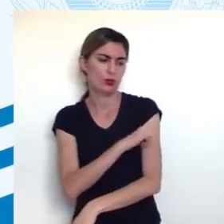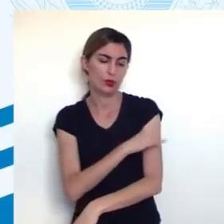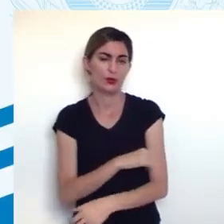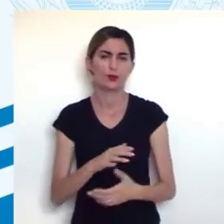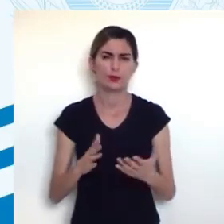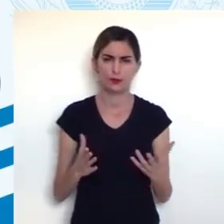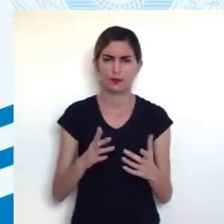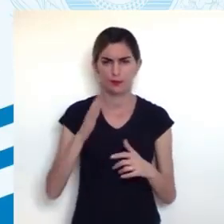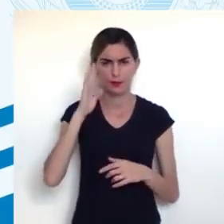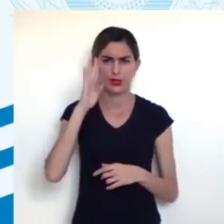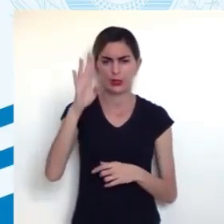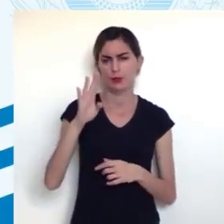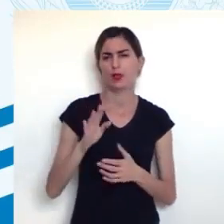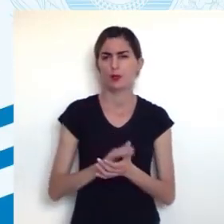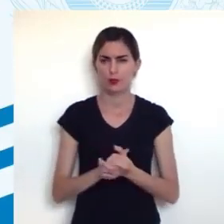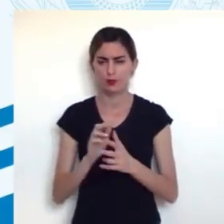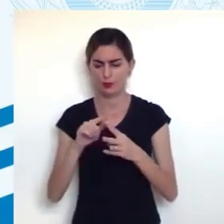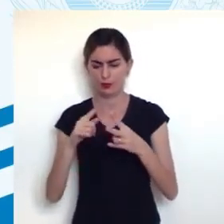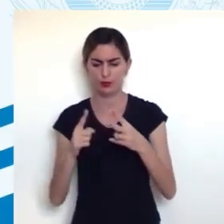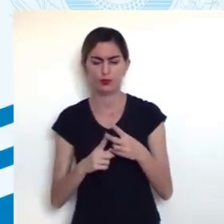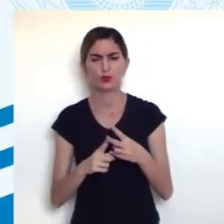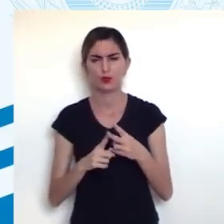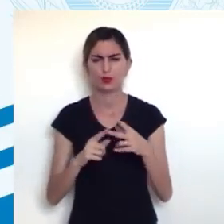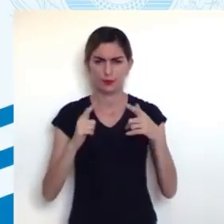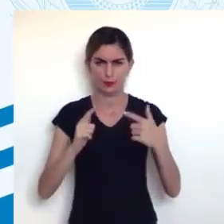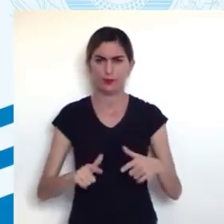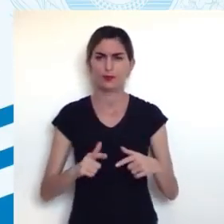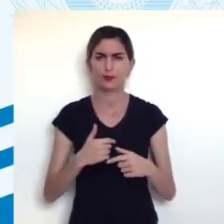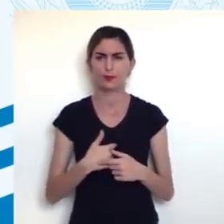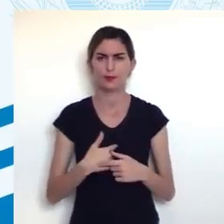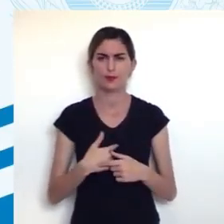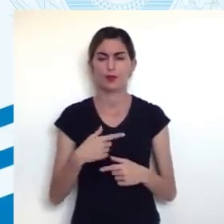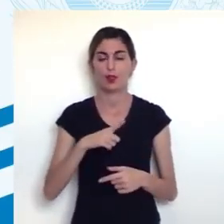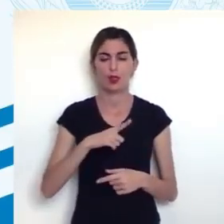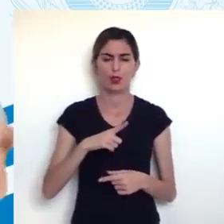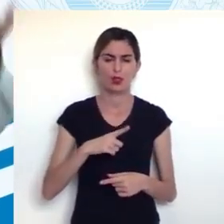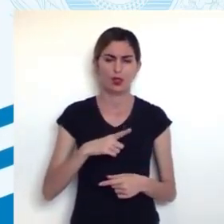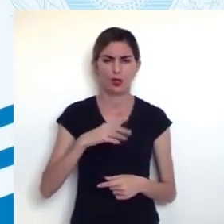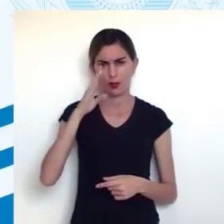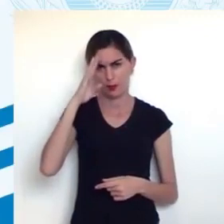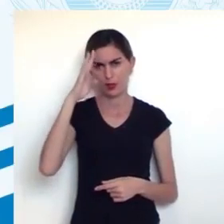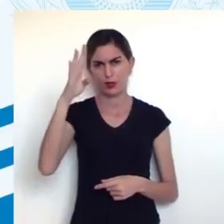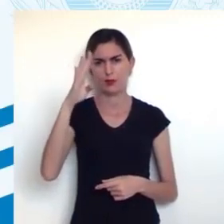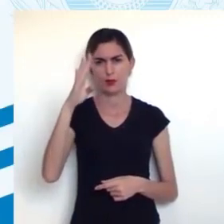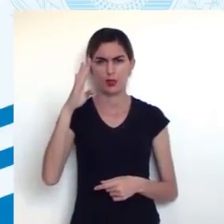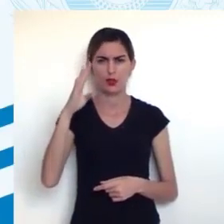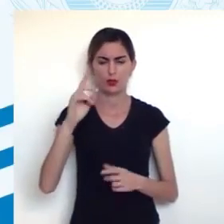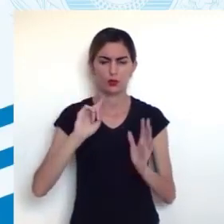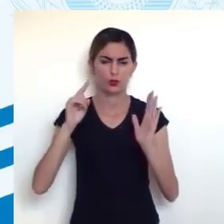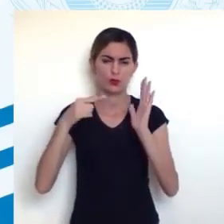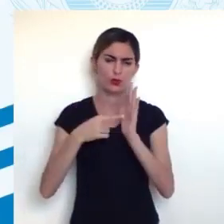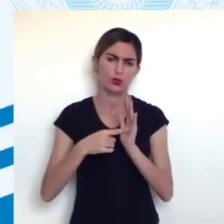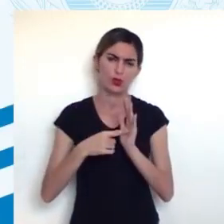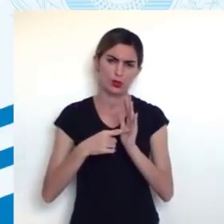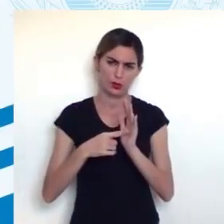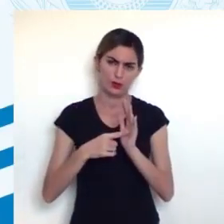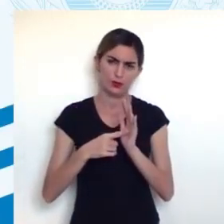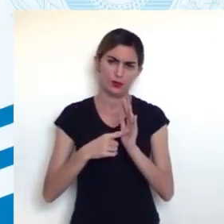né? Estado do Rio de Janeiro e São Paulo. Então vocês têm aí os principais